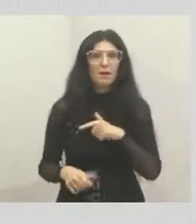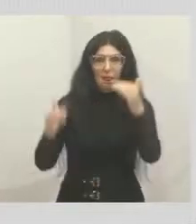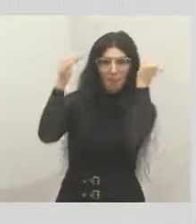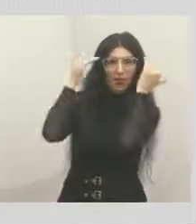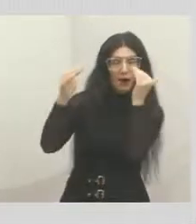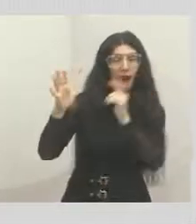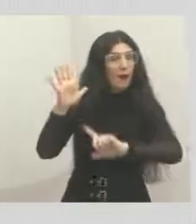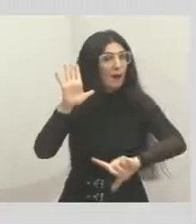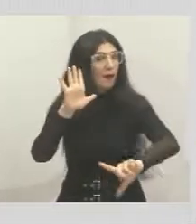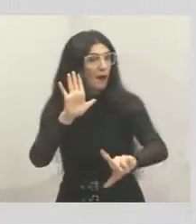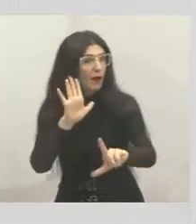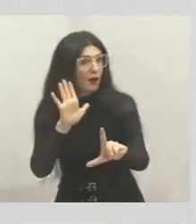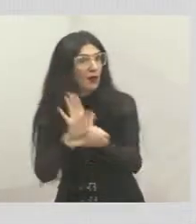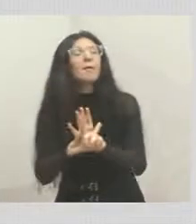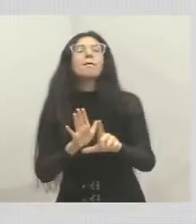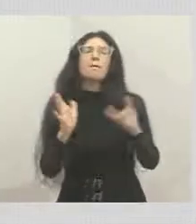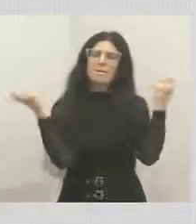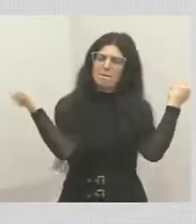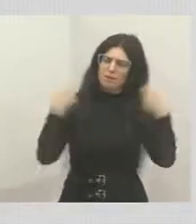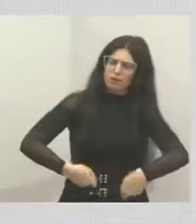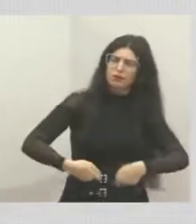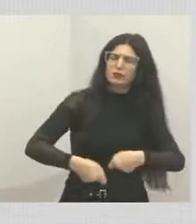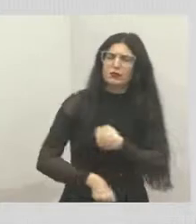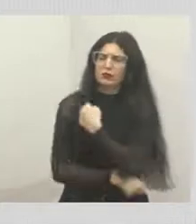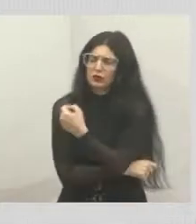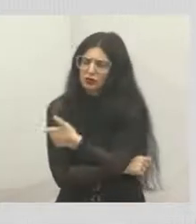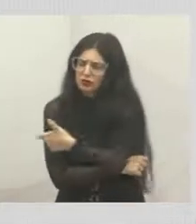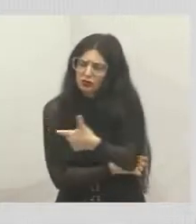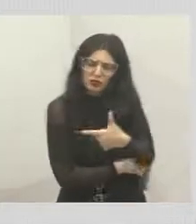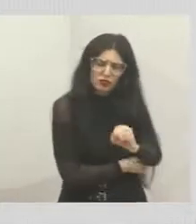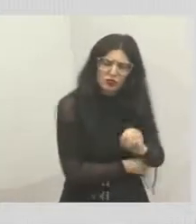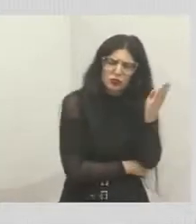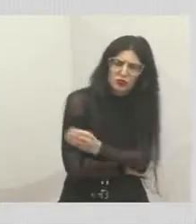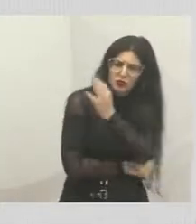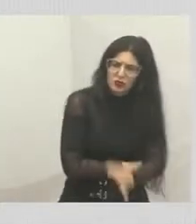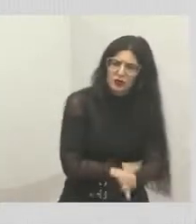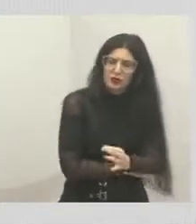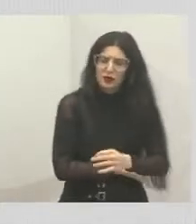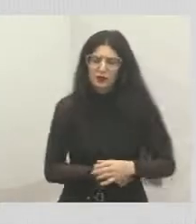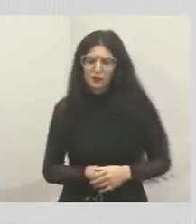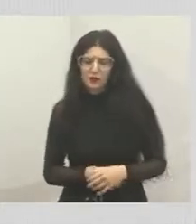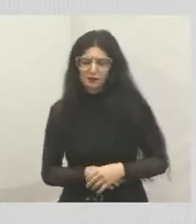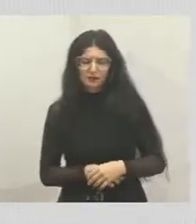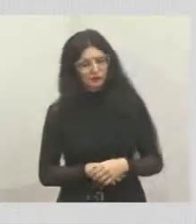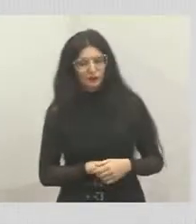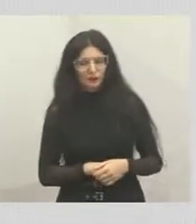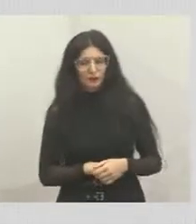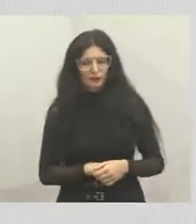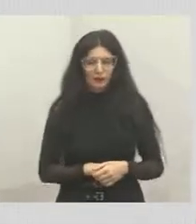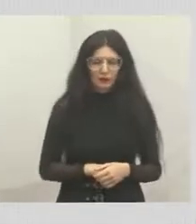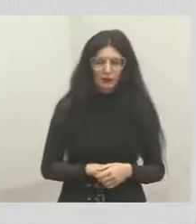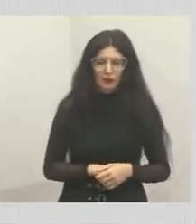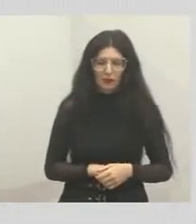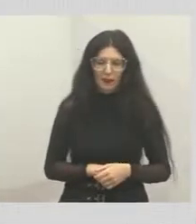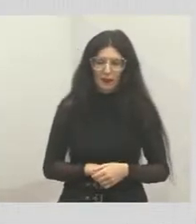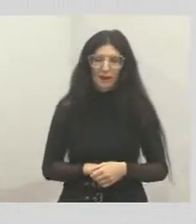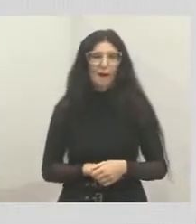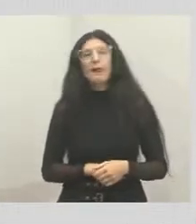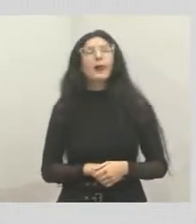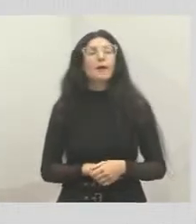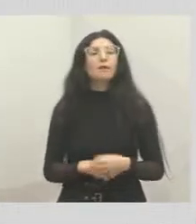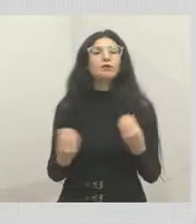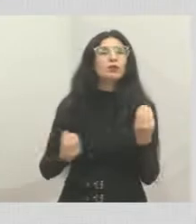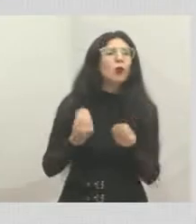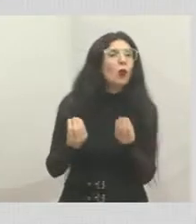legislação, você pode atingir até 120% da receita corrente líquida, onde, como nós